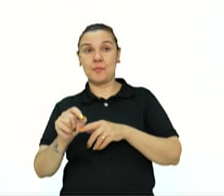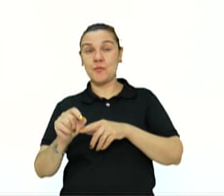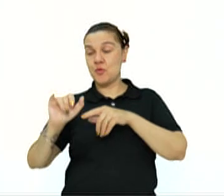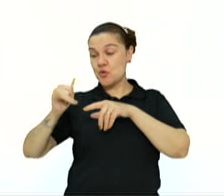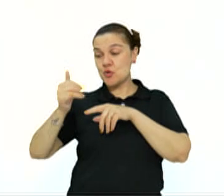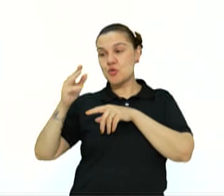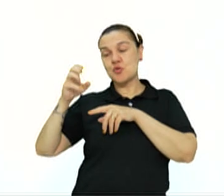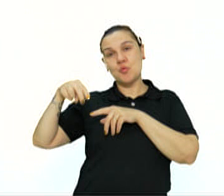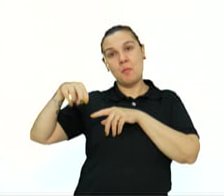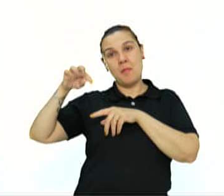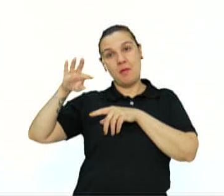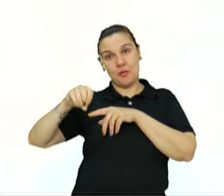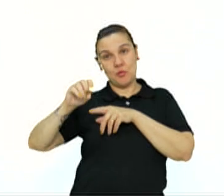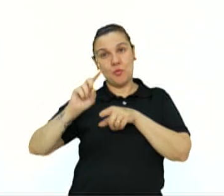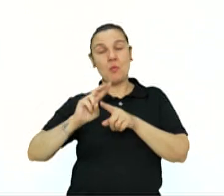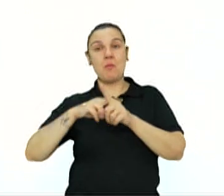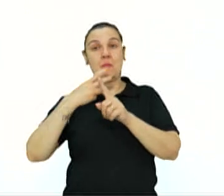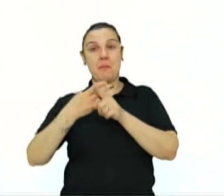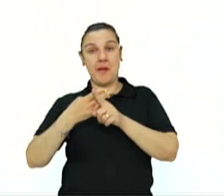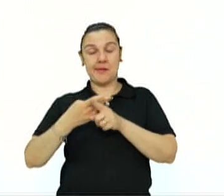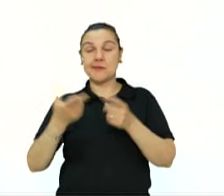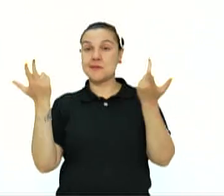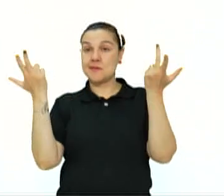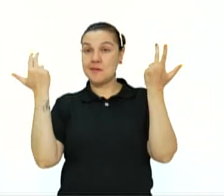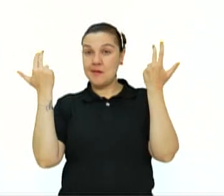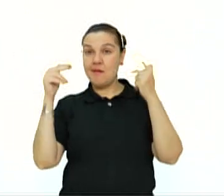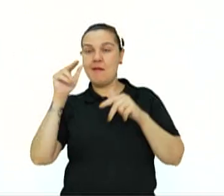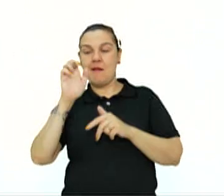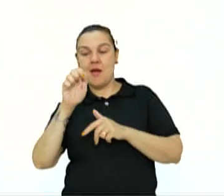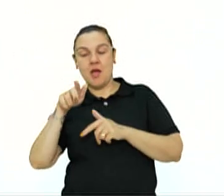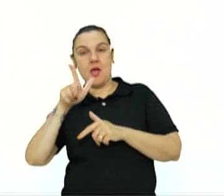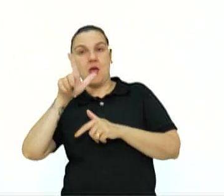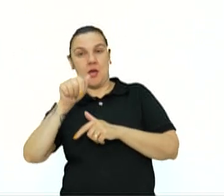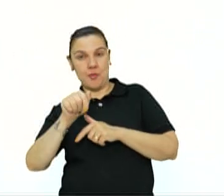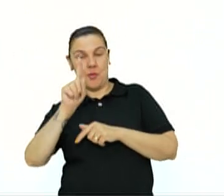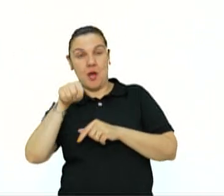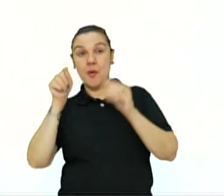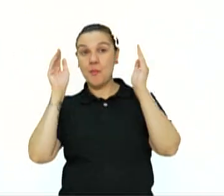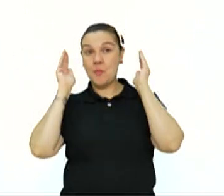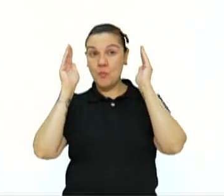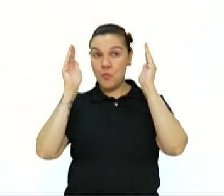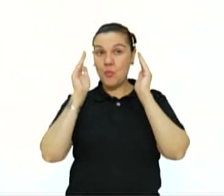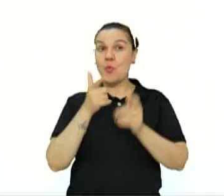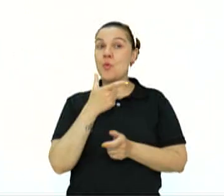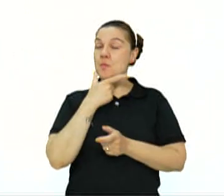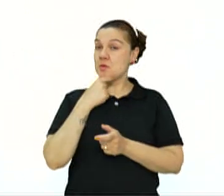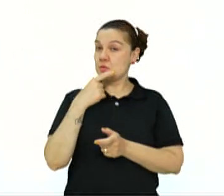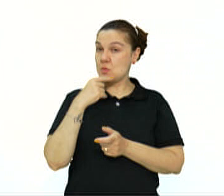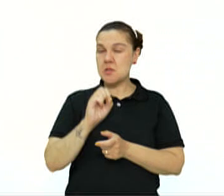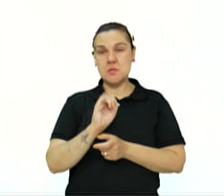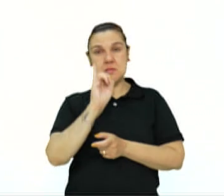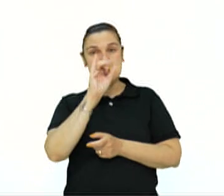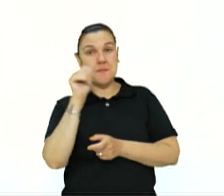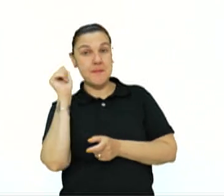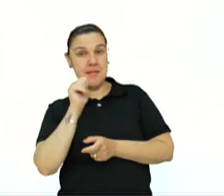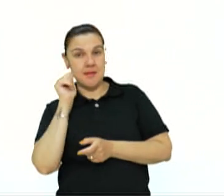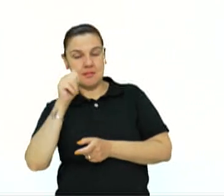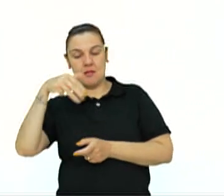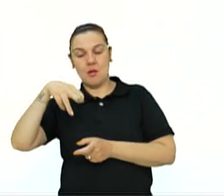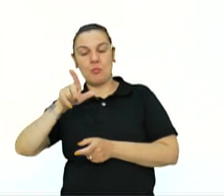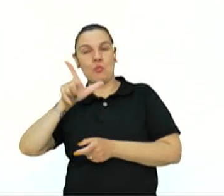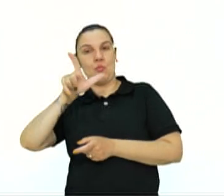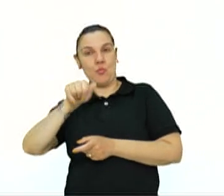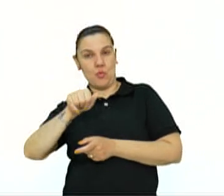égua se chama burro, no caso for o sexo masculino, e vai se chamar mula, caso seja fêmea,